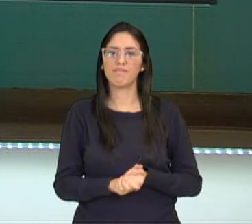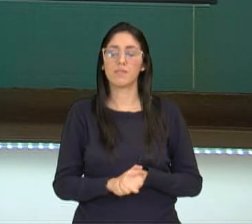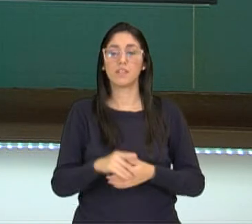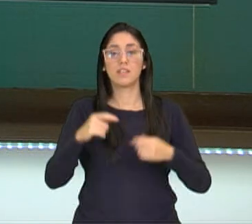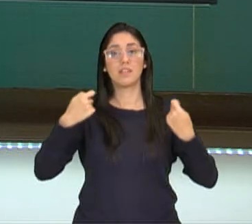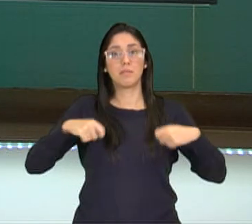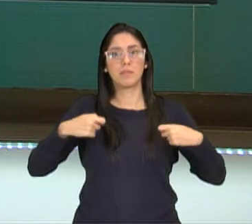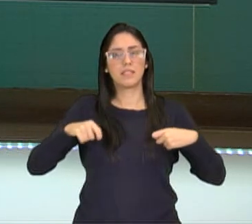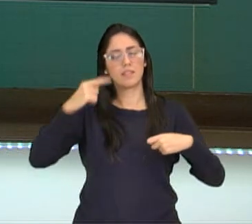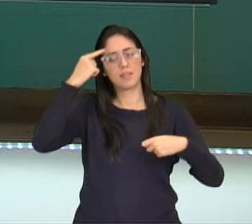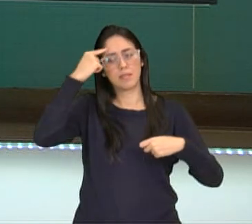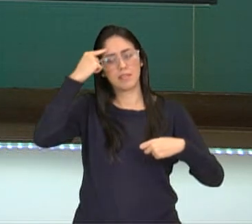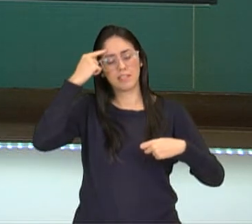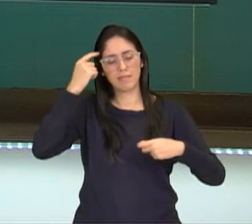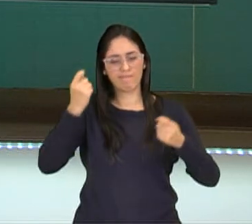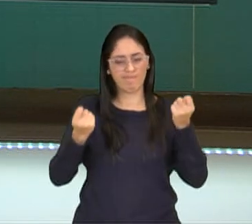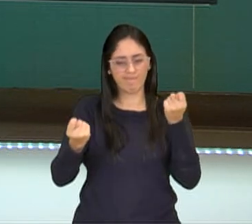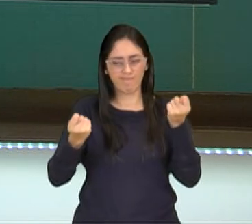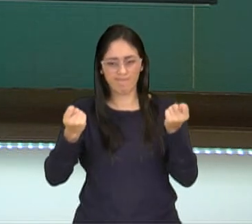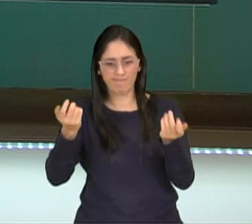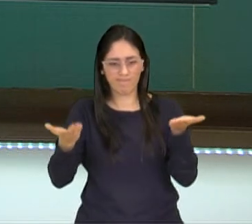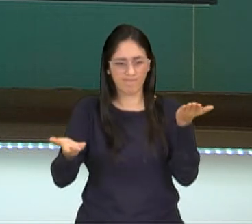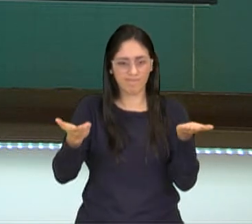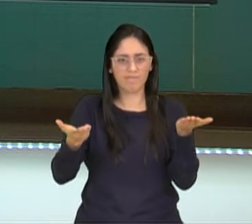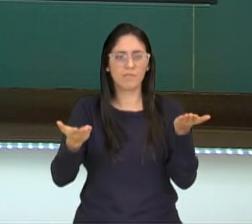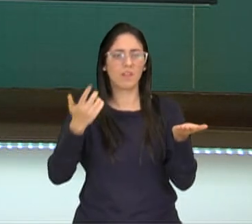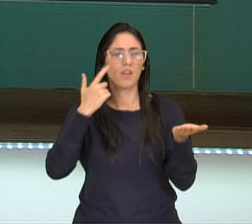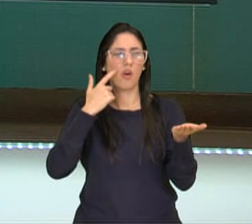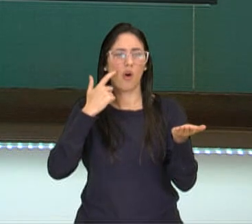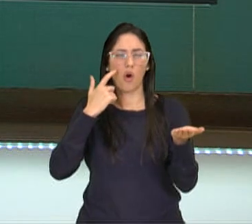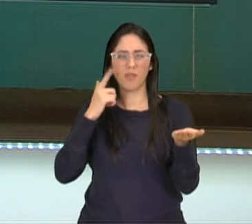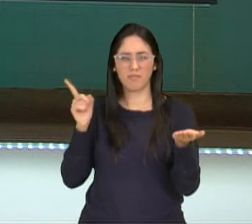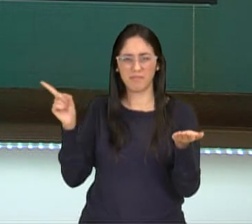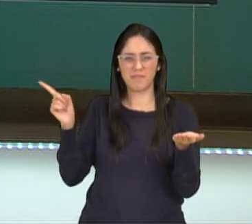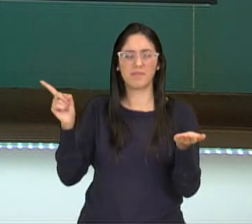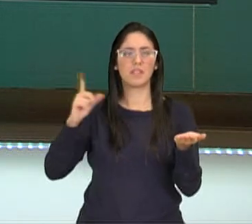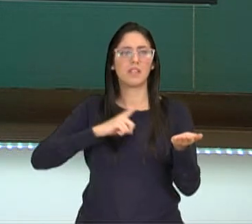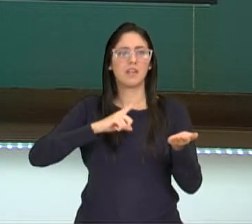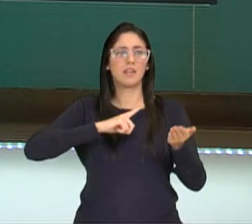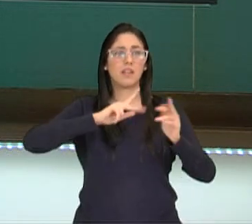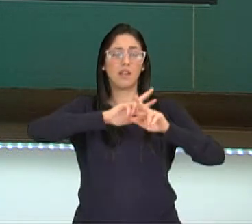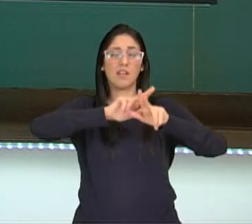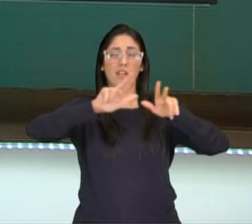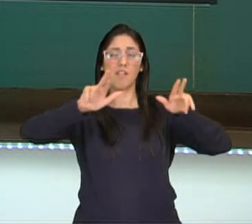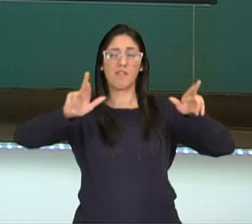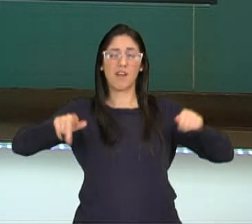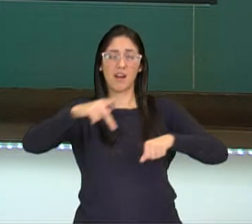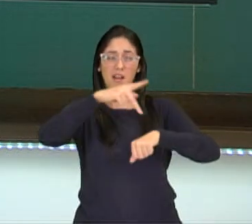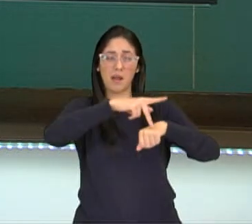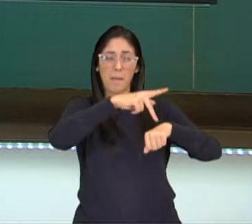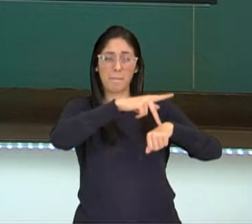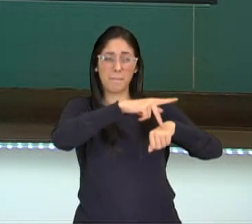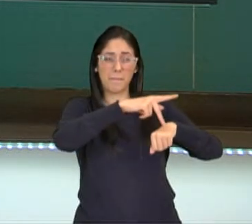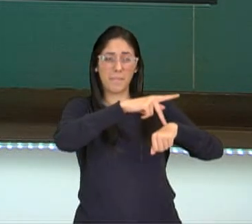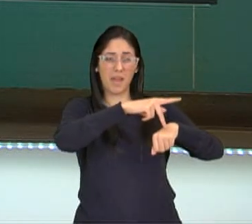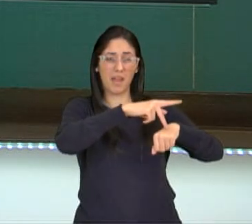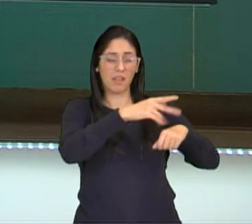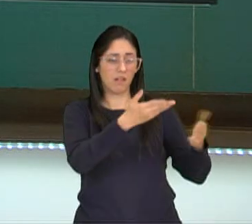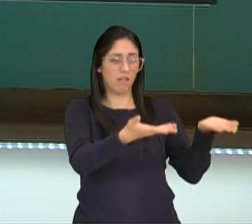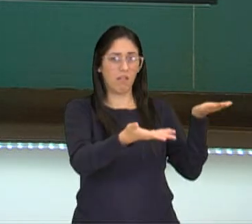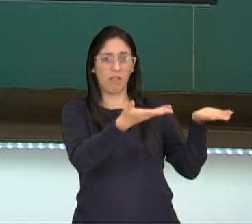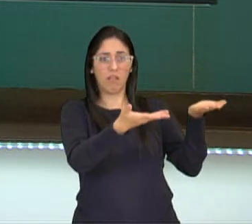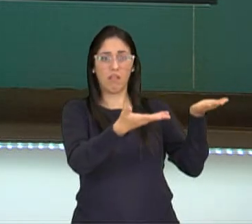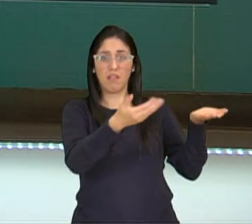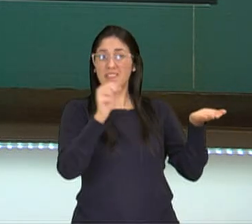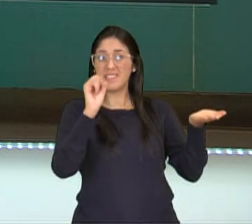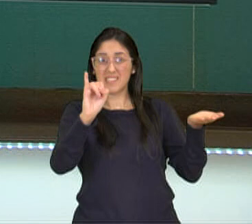ter um equilíbrio. Olha o exemplo aqui, né? Várias pedras em relação a uma pedra maior, um peso maior. Se a gente não tiver esse